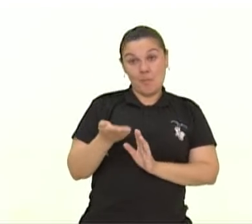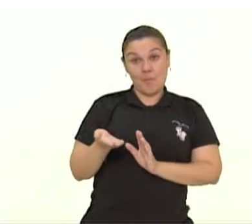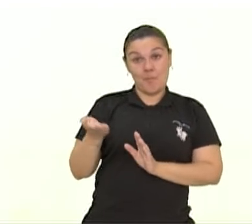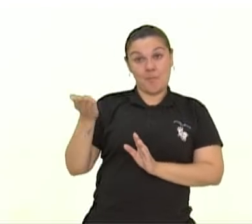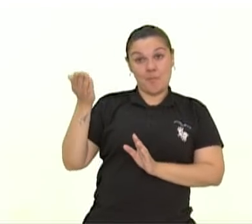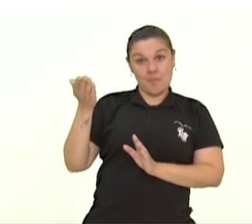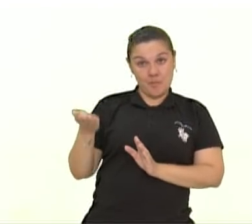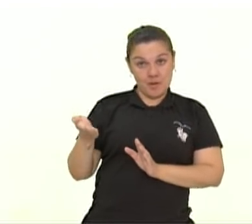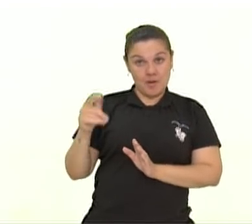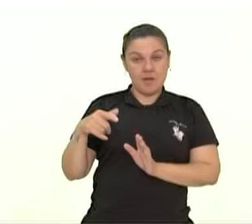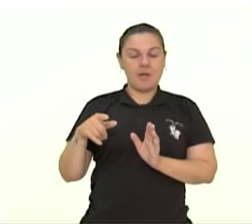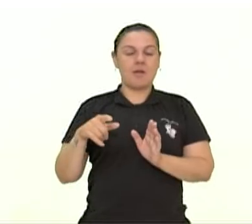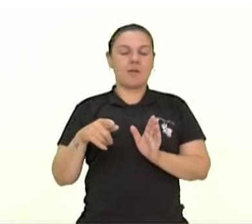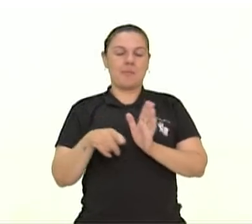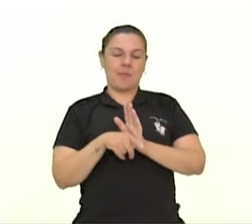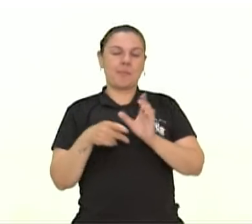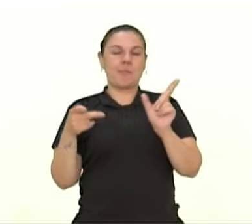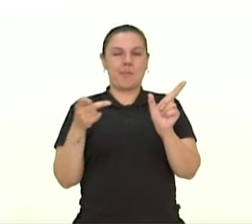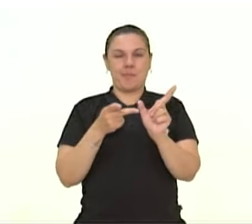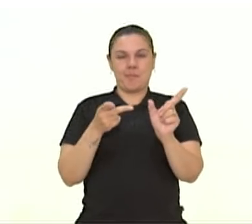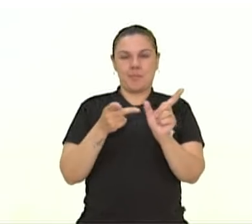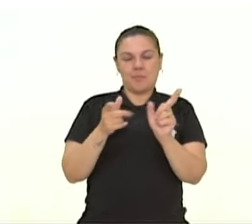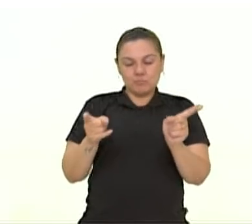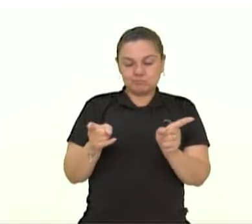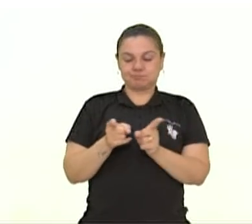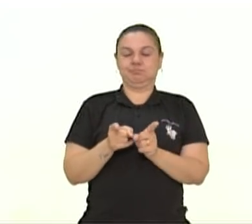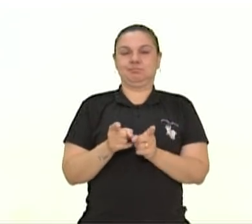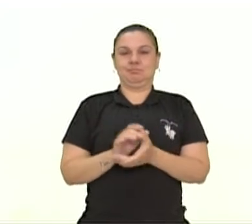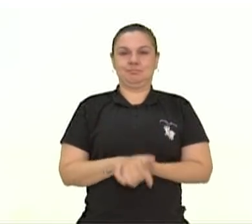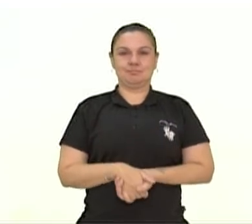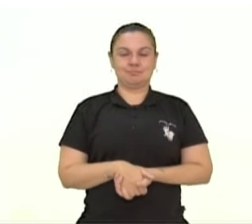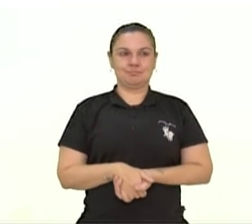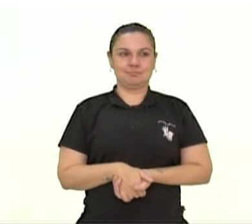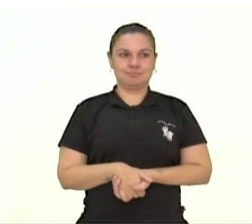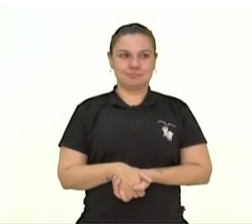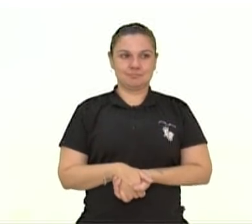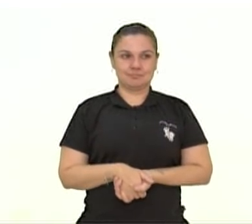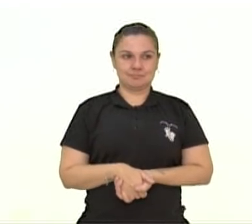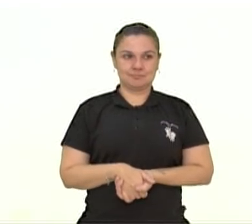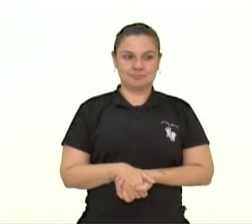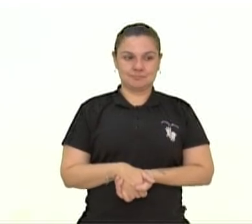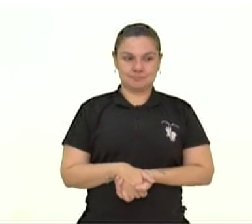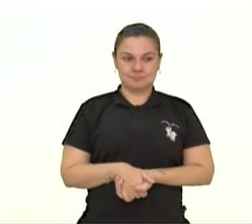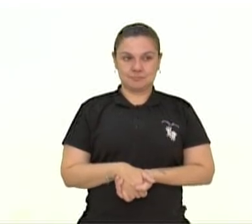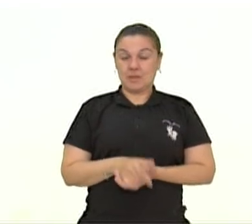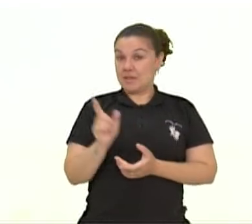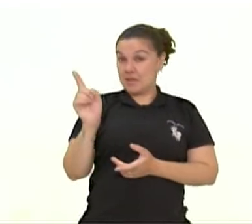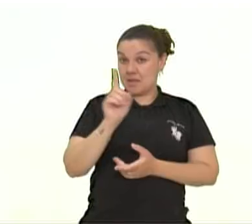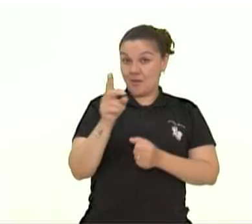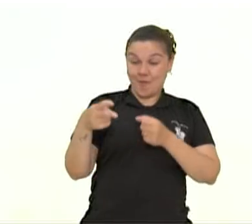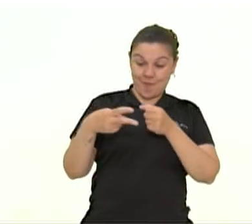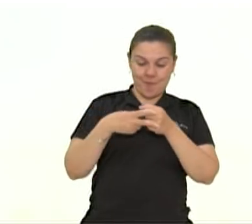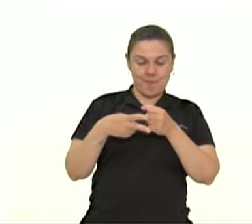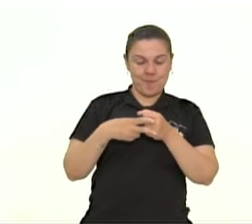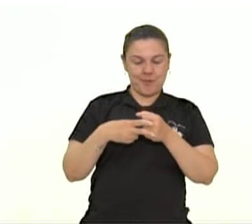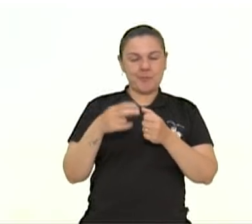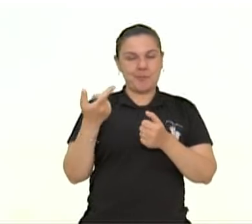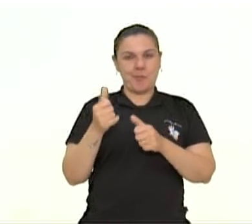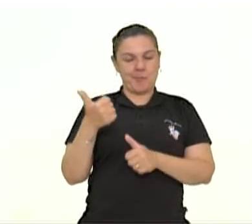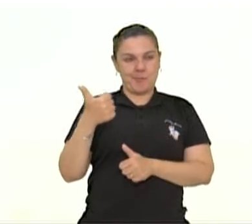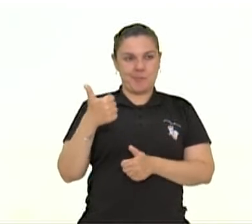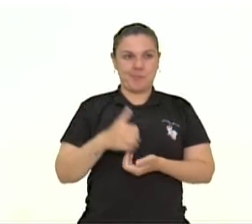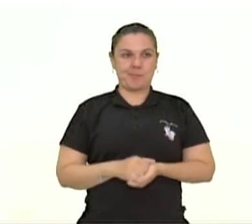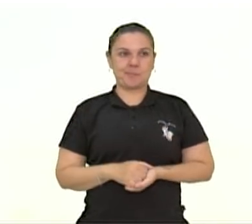de uma preposição contraída ali, né? Aglutinada, e não de um verbo, como é o primeiro